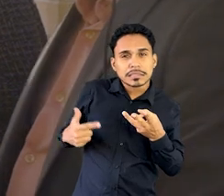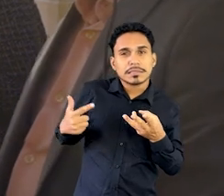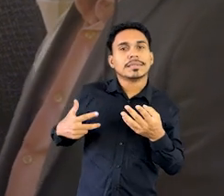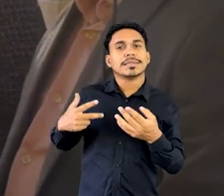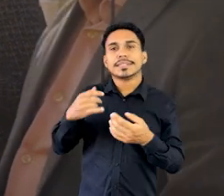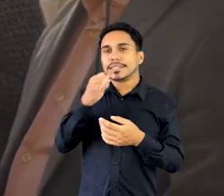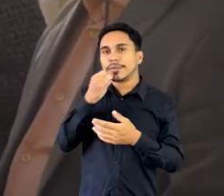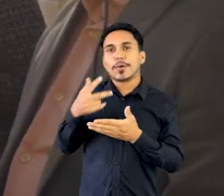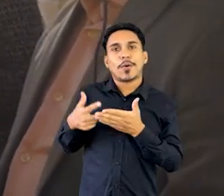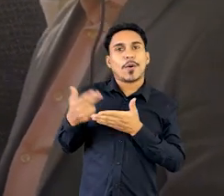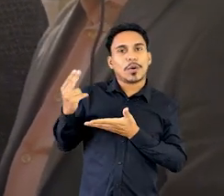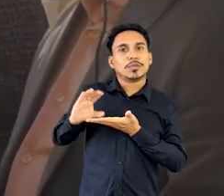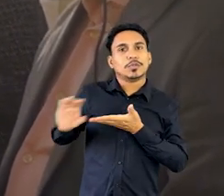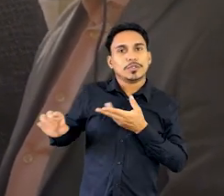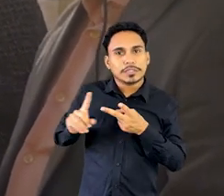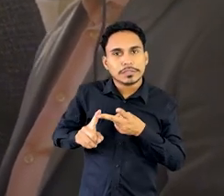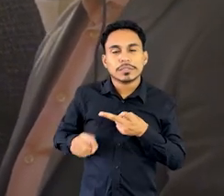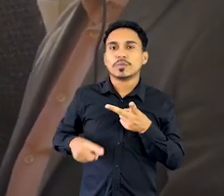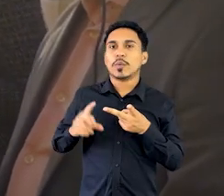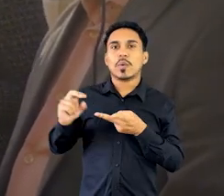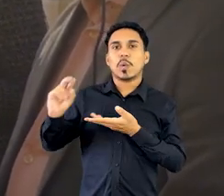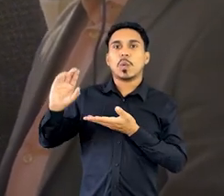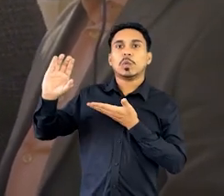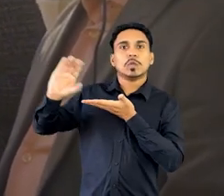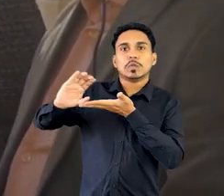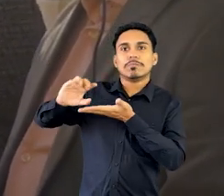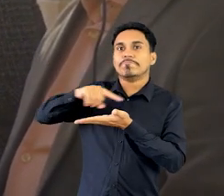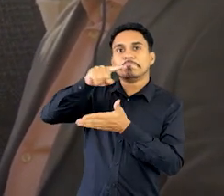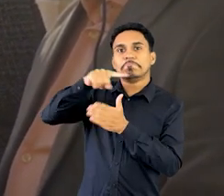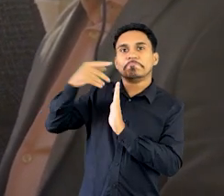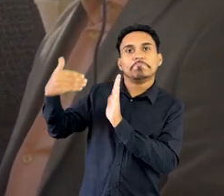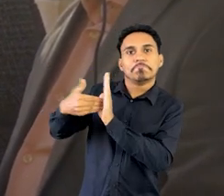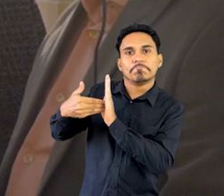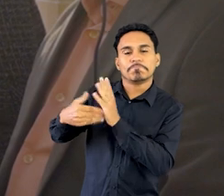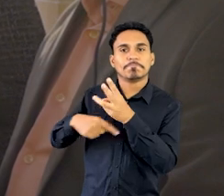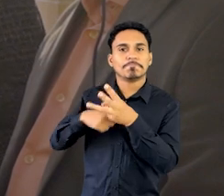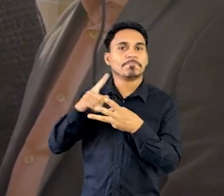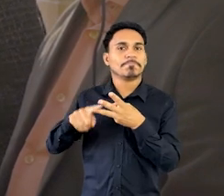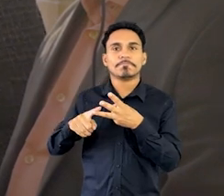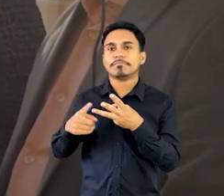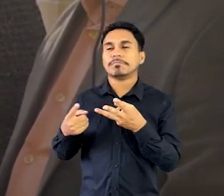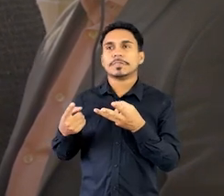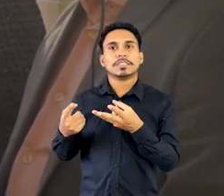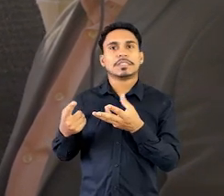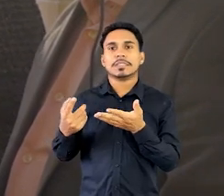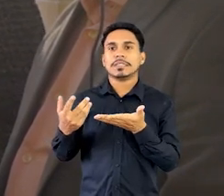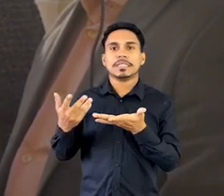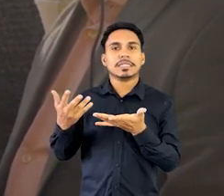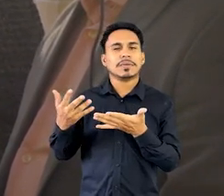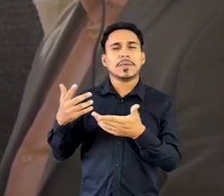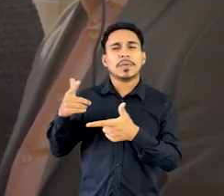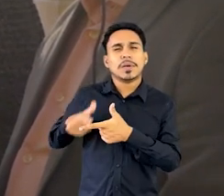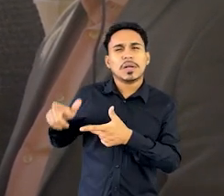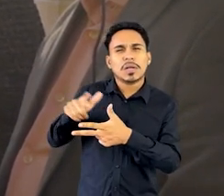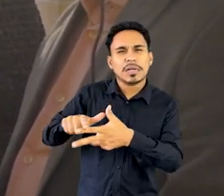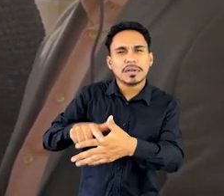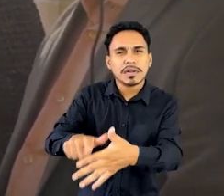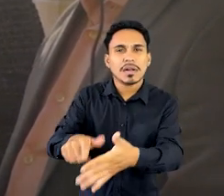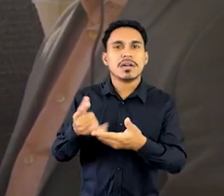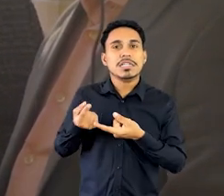rede não a gente sofre com corte a gente sofre com bloqueio sofre com desinvestimento ou com